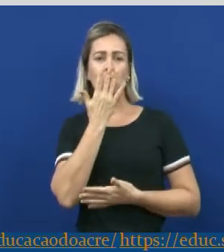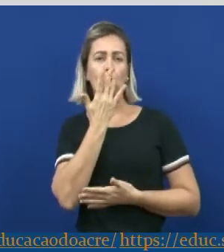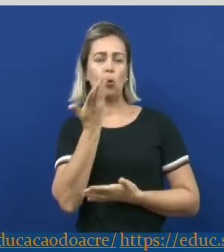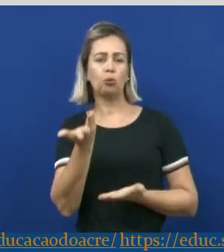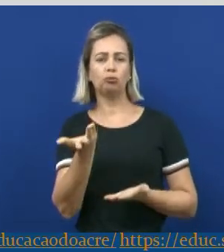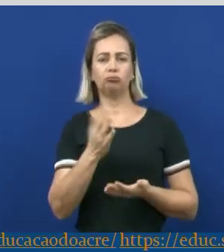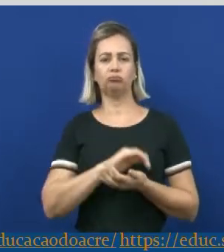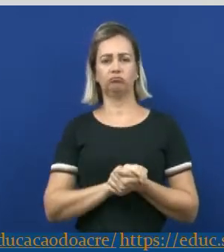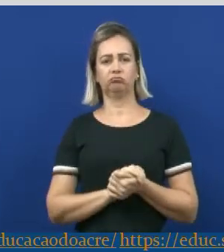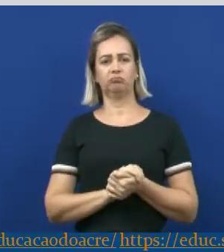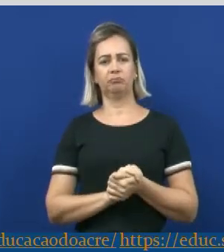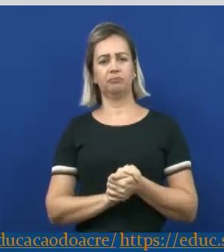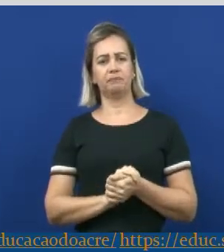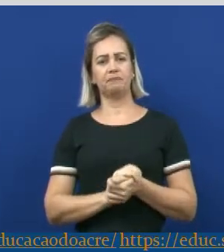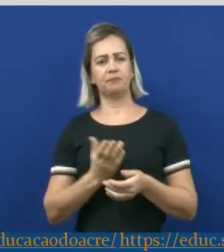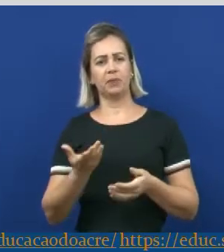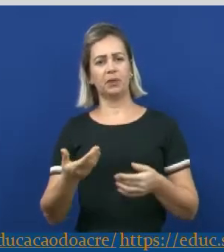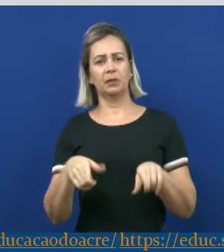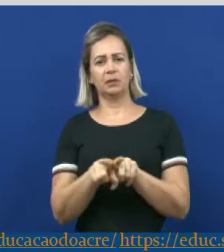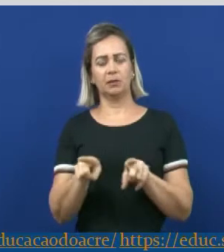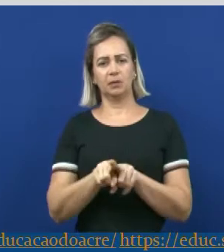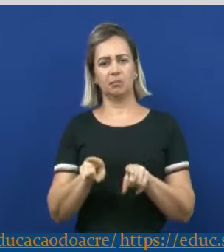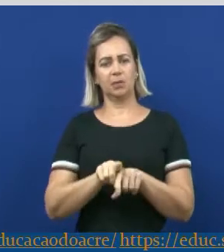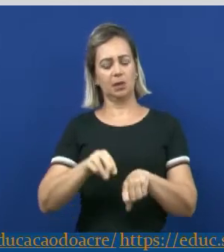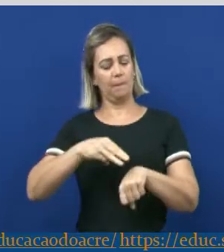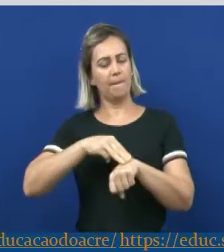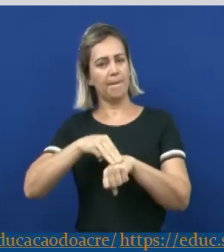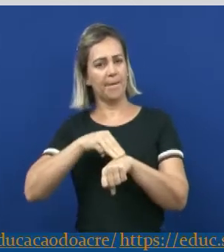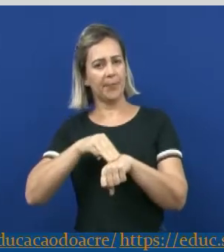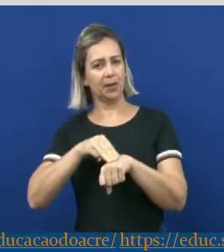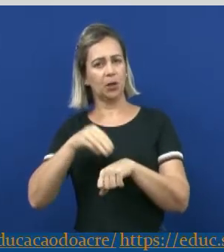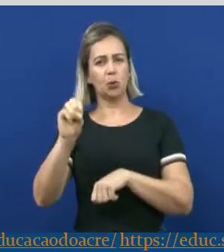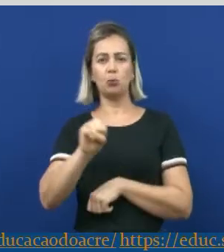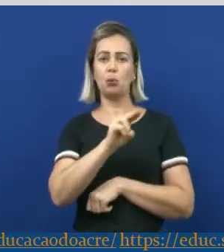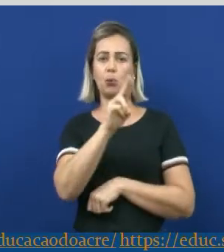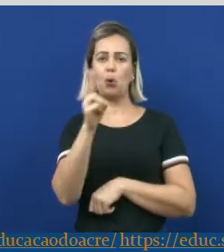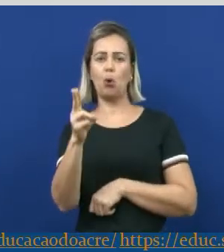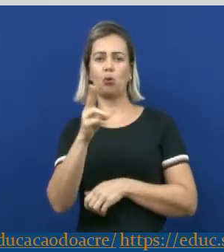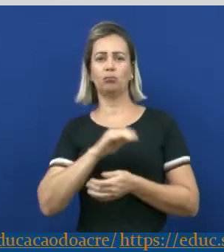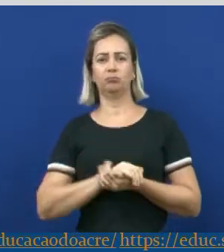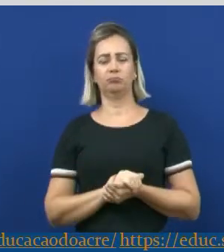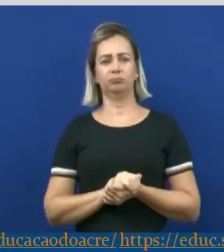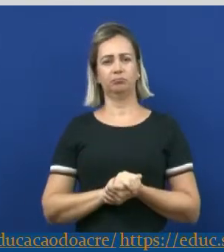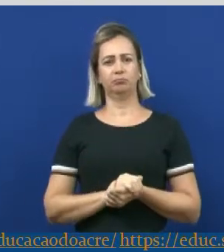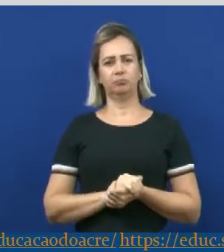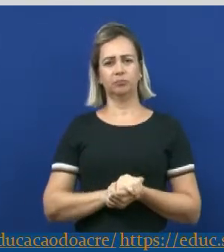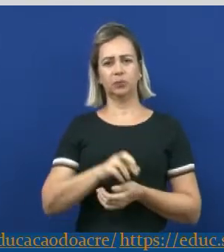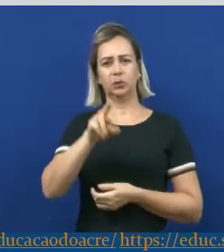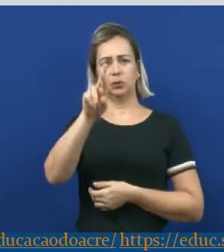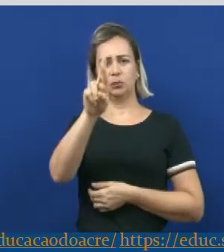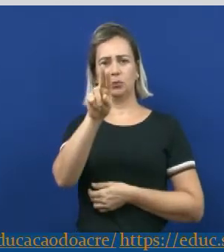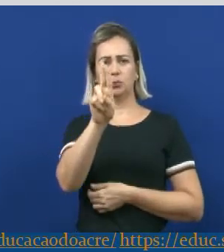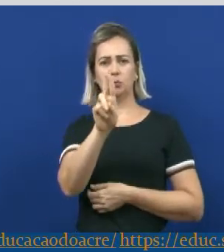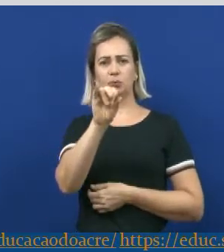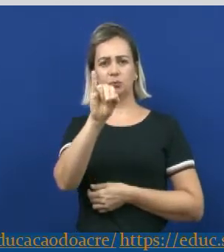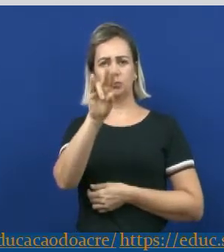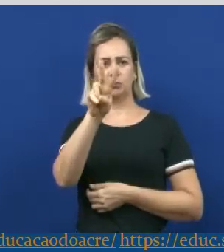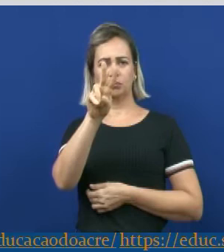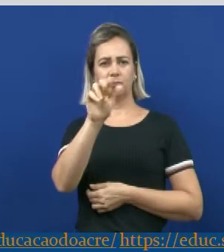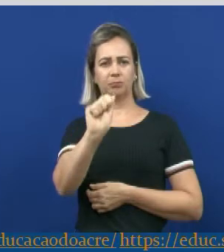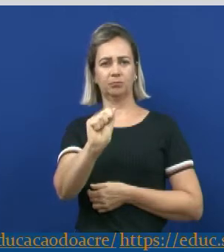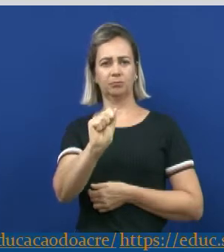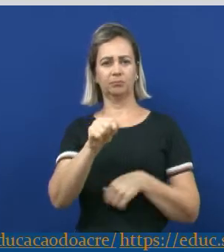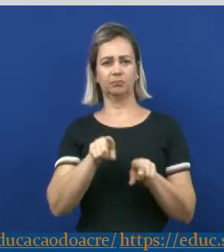utilizo pelirroja, estou falando de ruiva, do português, certo? Soy alta, certo? Ou